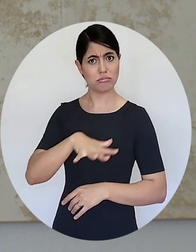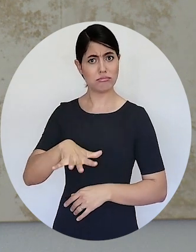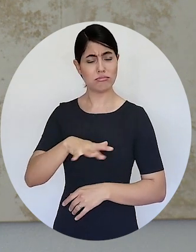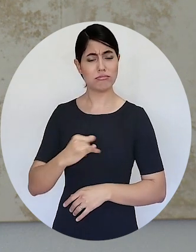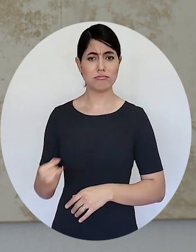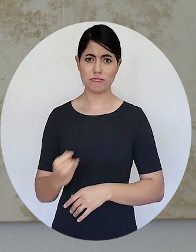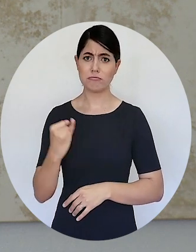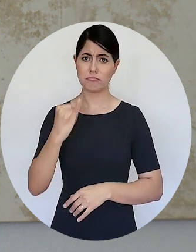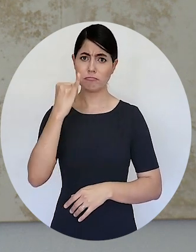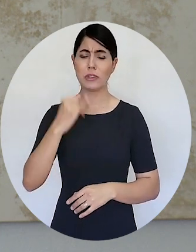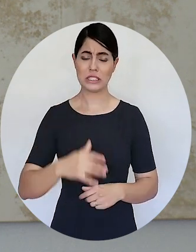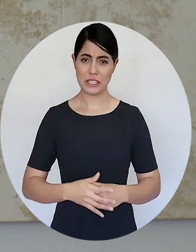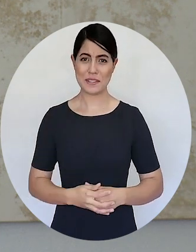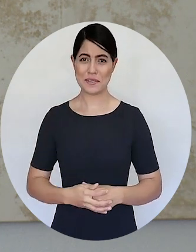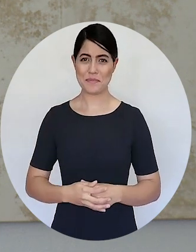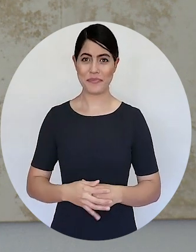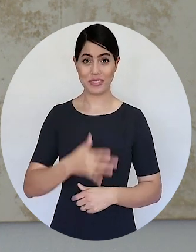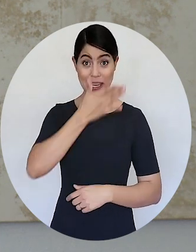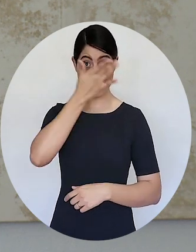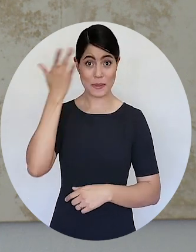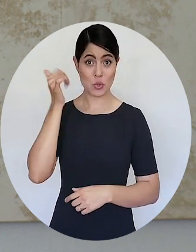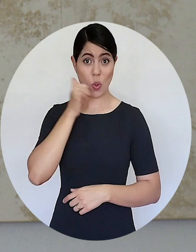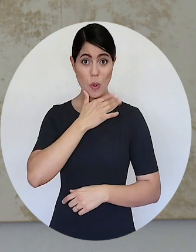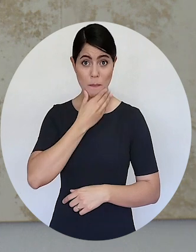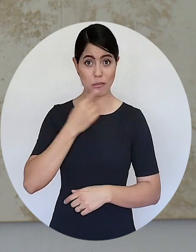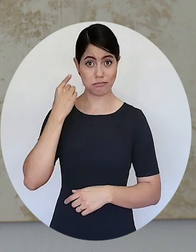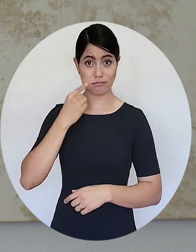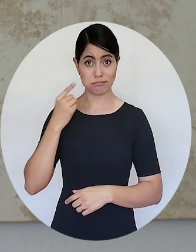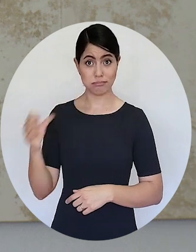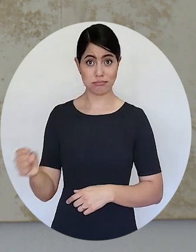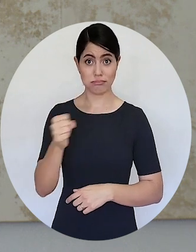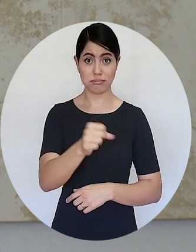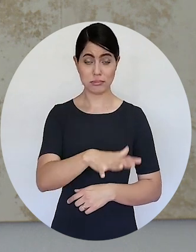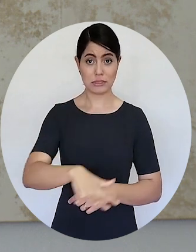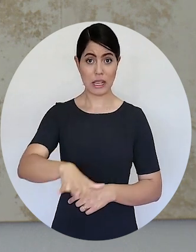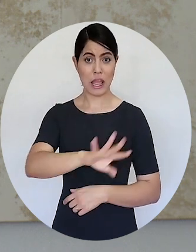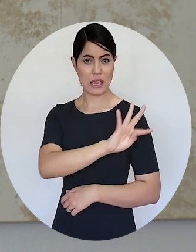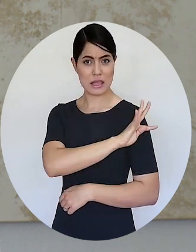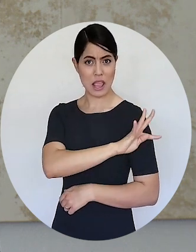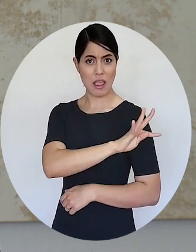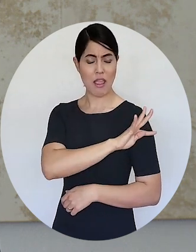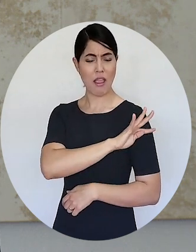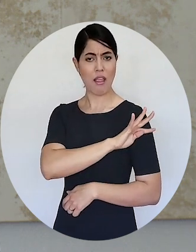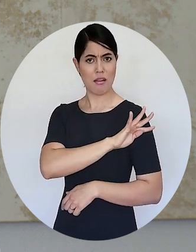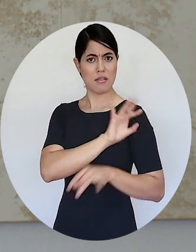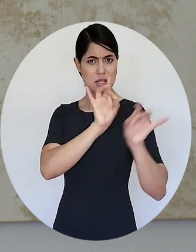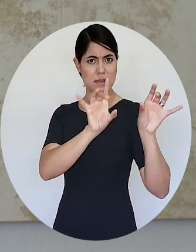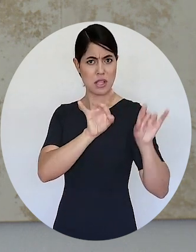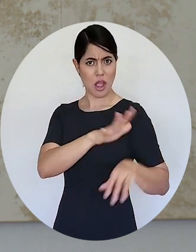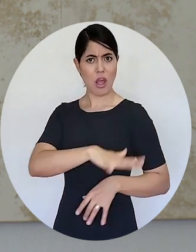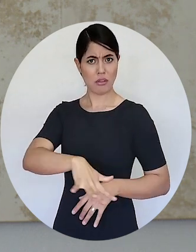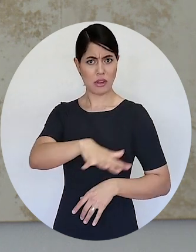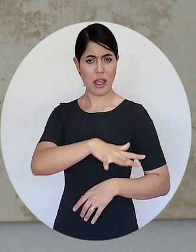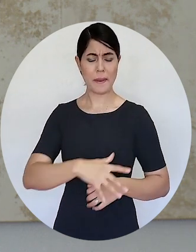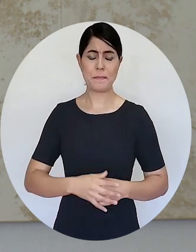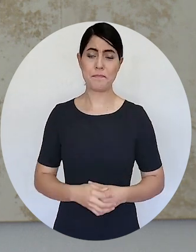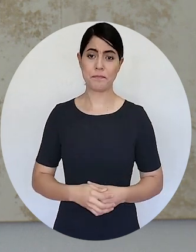ordem que rege o assunto estabelece que o advogado presta serviço singular, técnico,